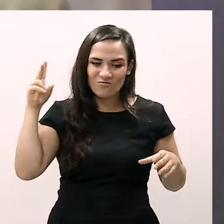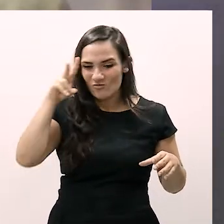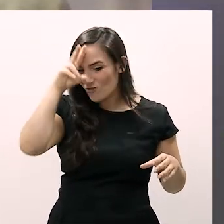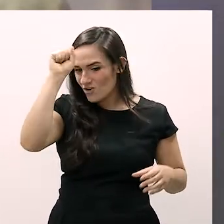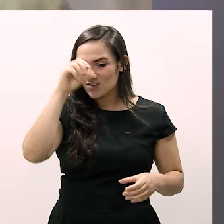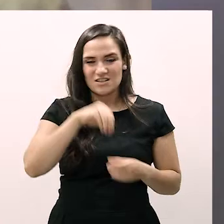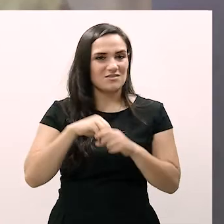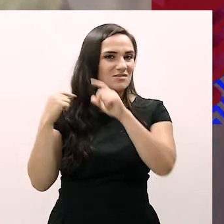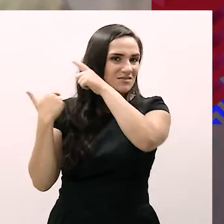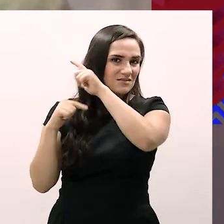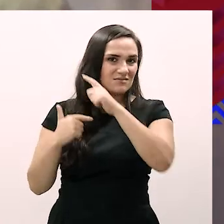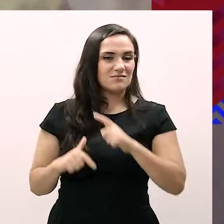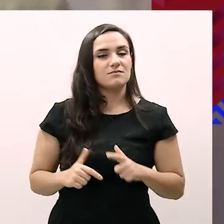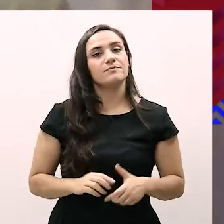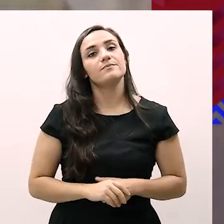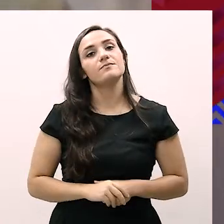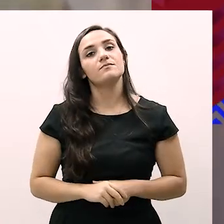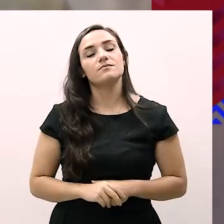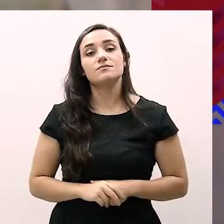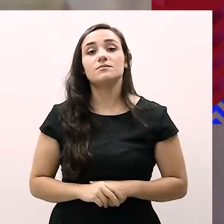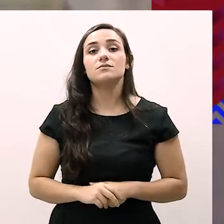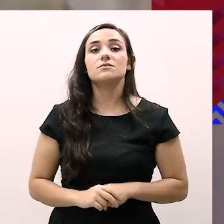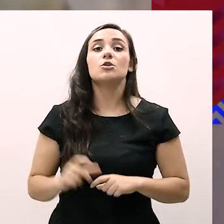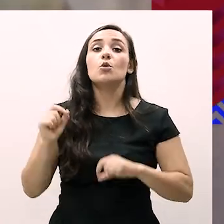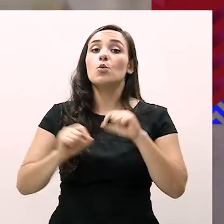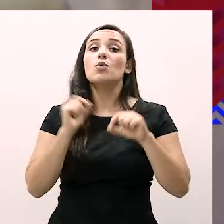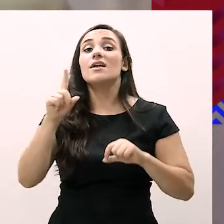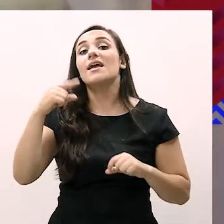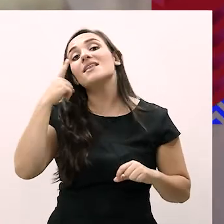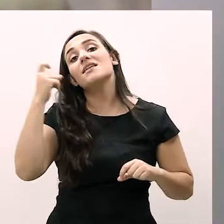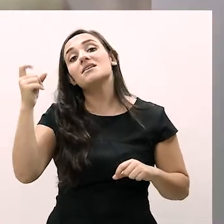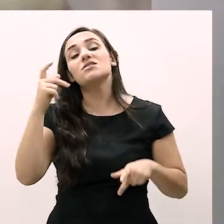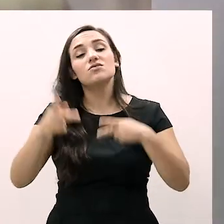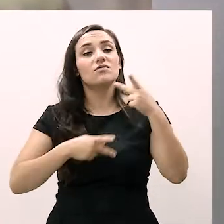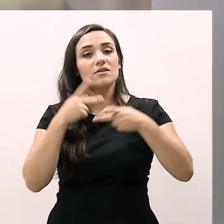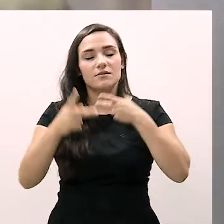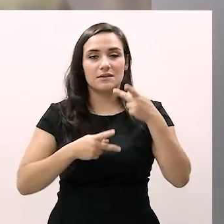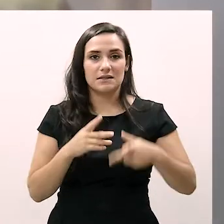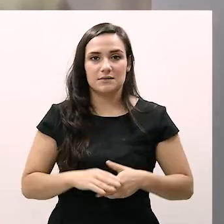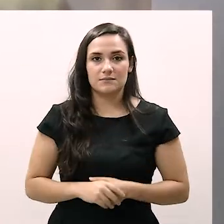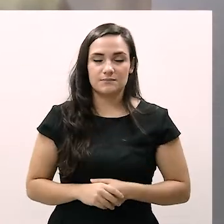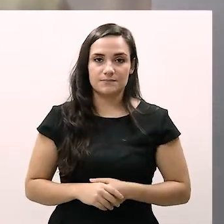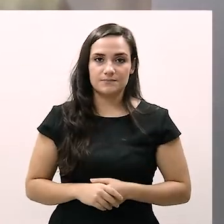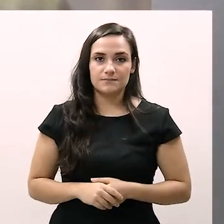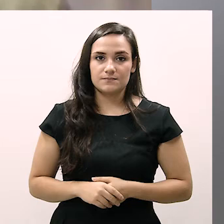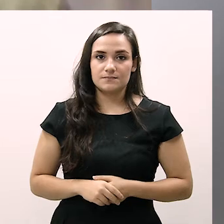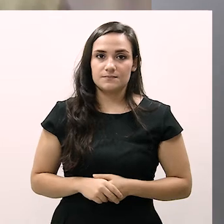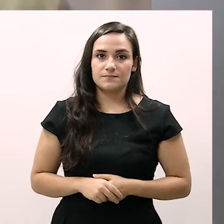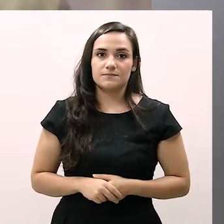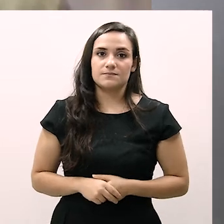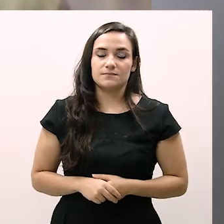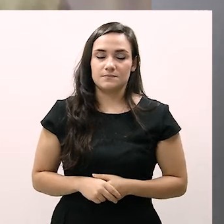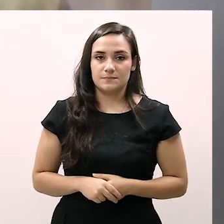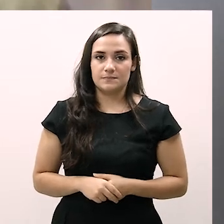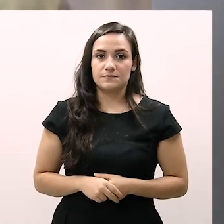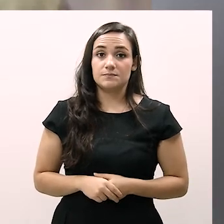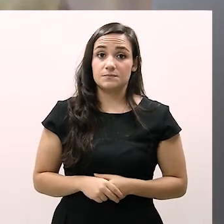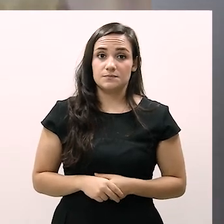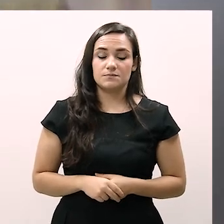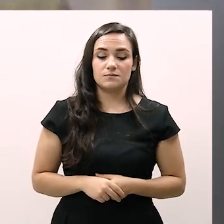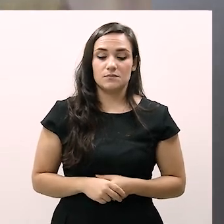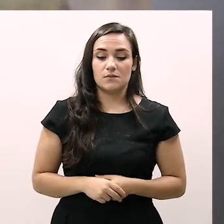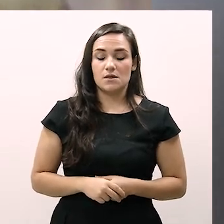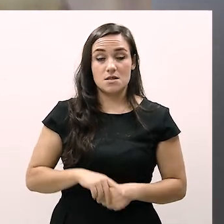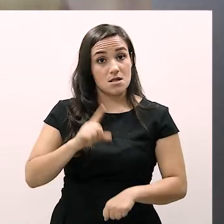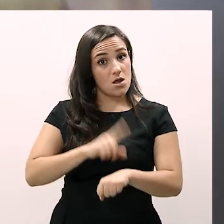principalmente da família. Interessante falar também, a critério de curiosidade, que o